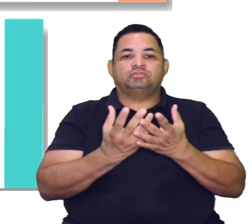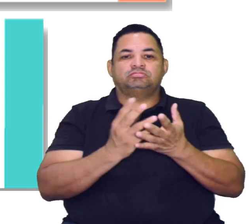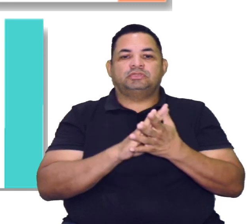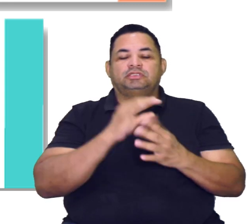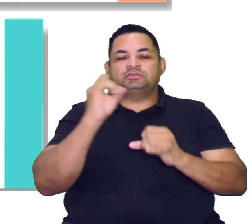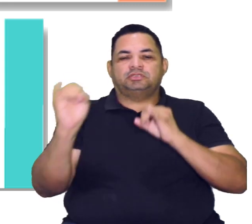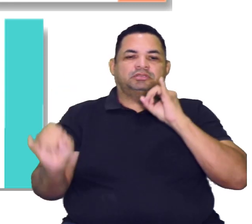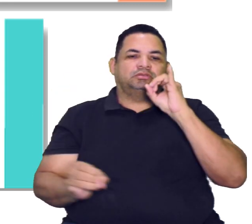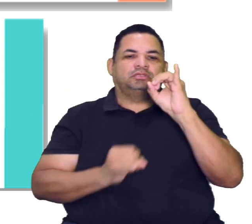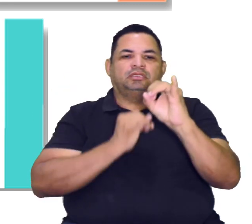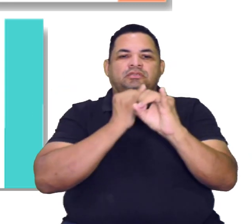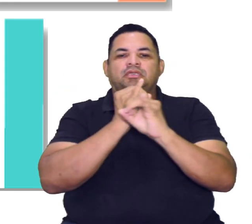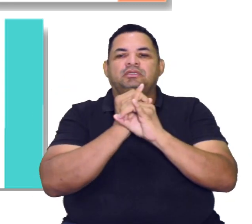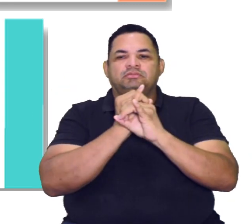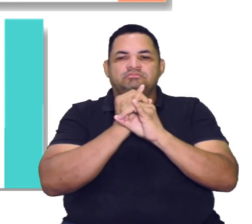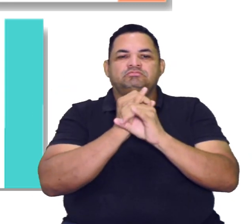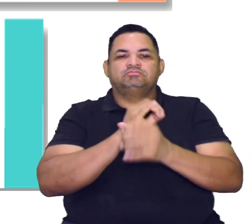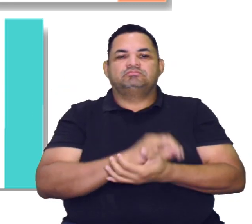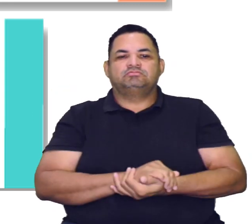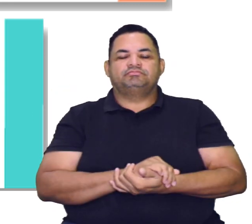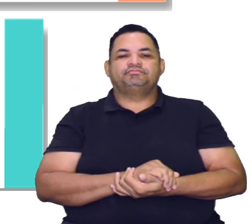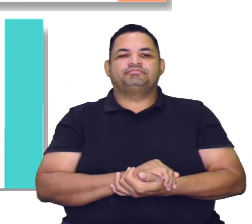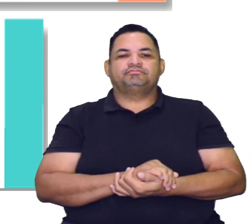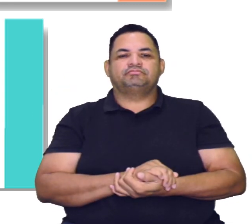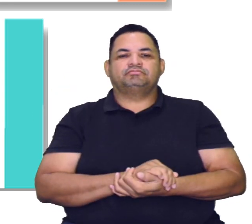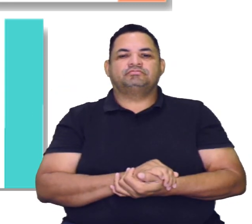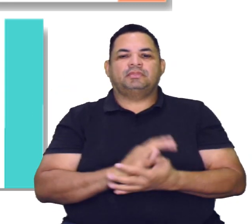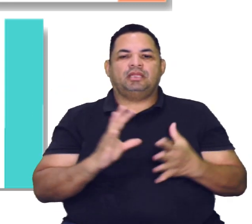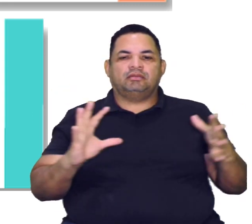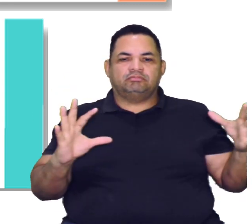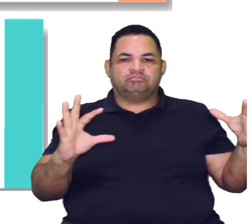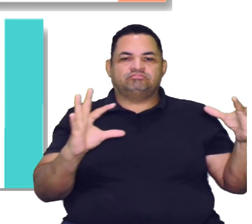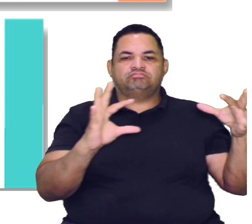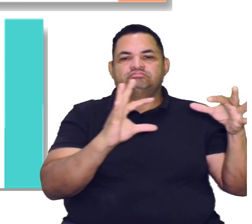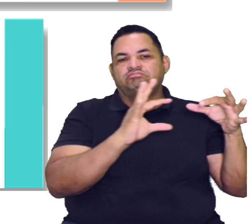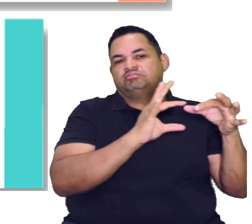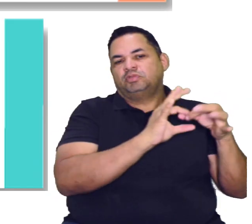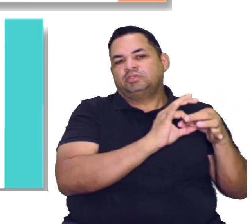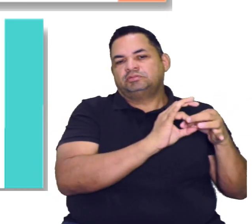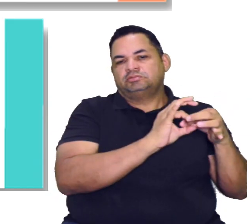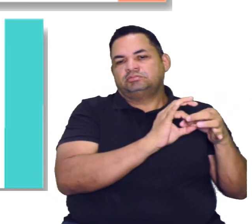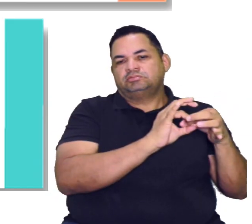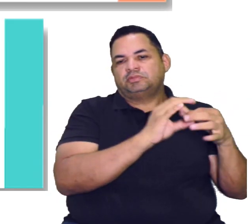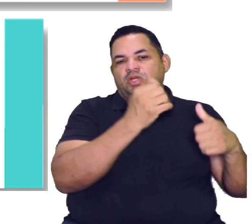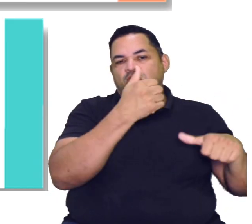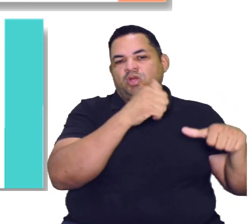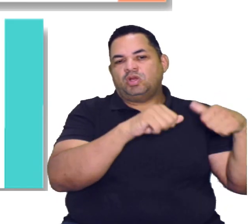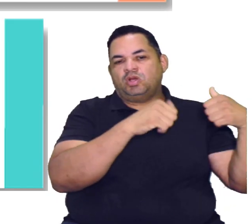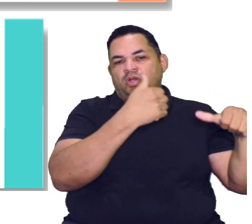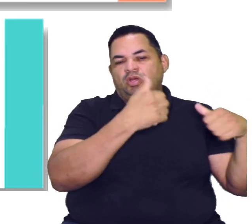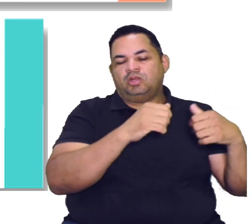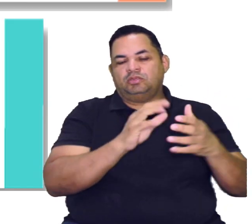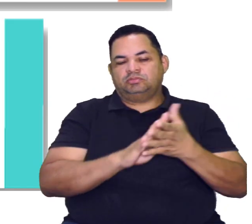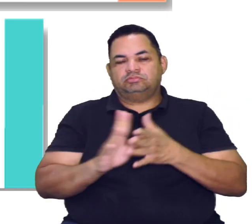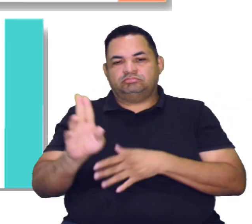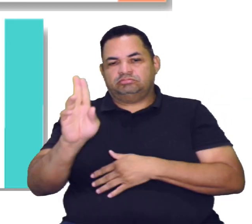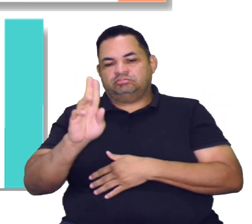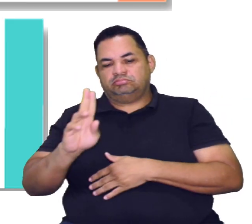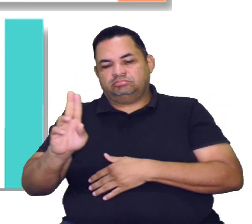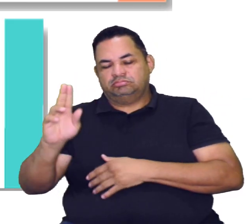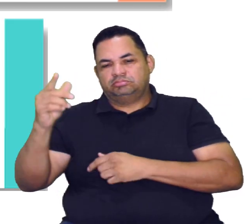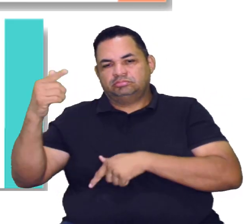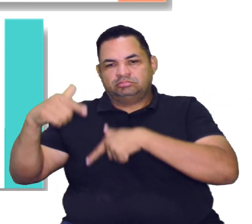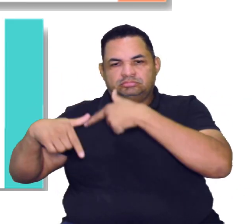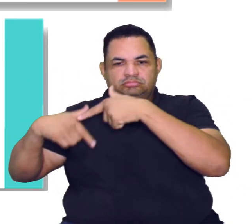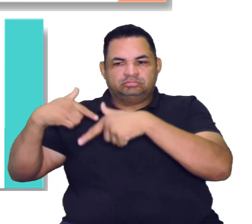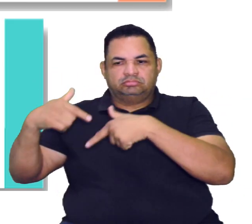digital. Olha só a importância de a gente conhecer tudo isso. Tem uma conexão aqui entre qualidade de vida, consumo e